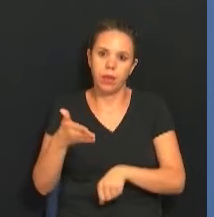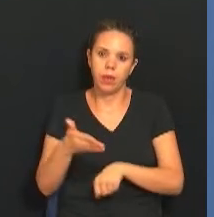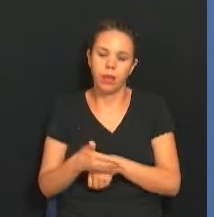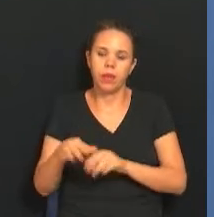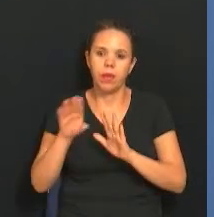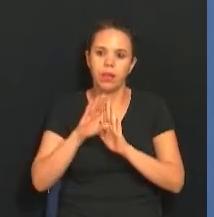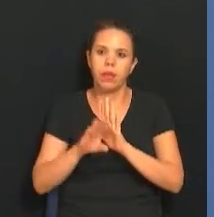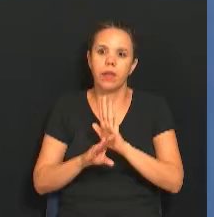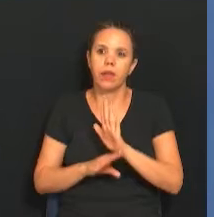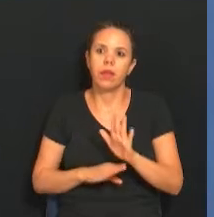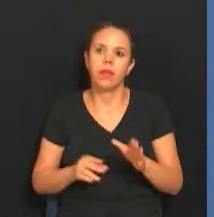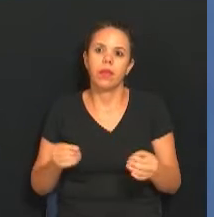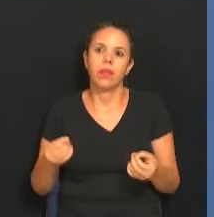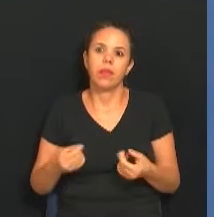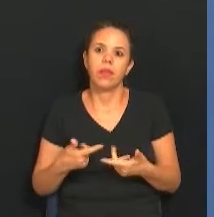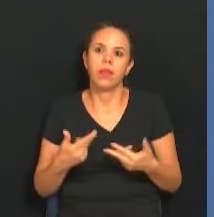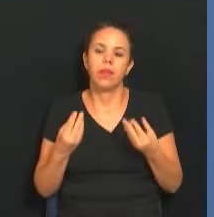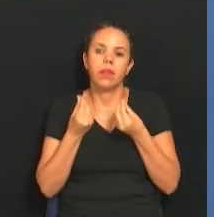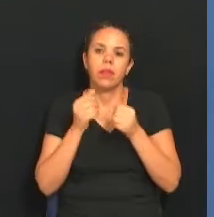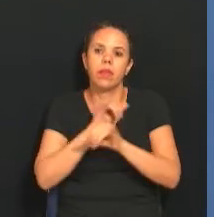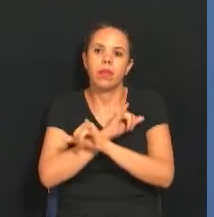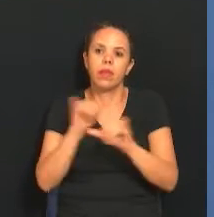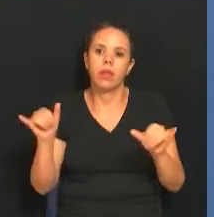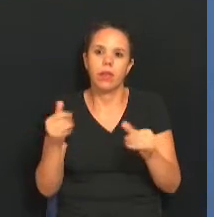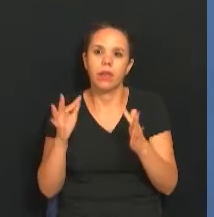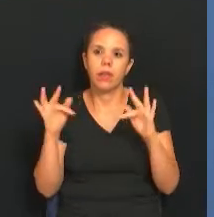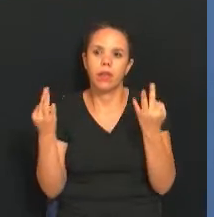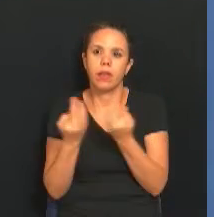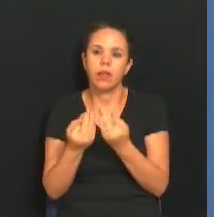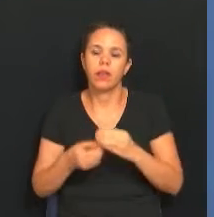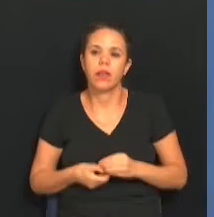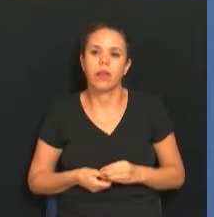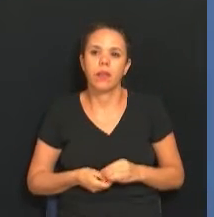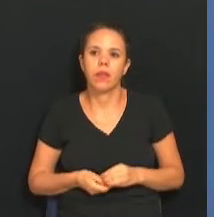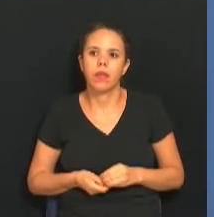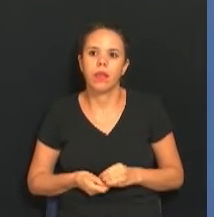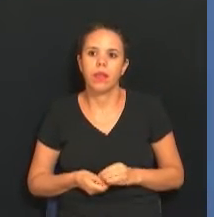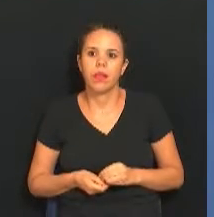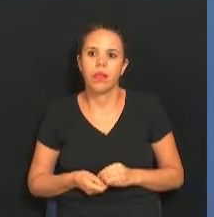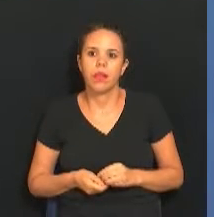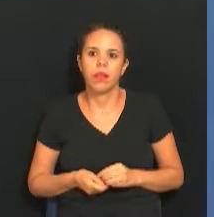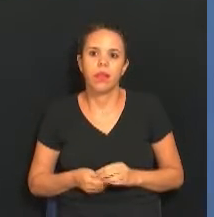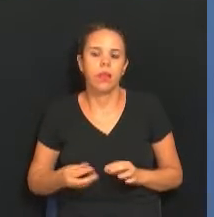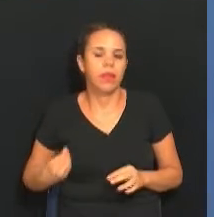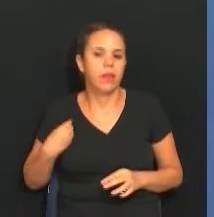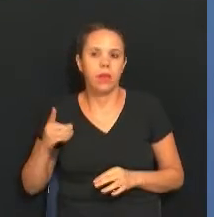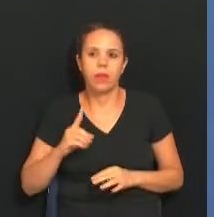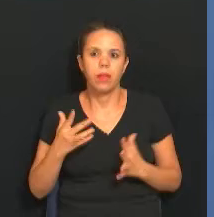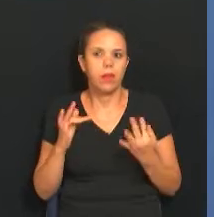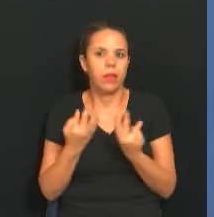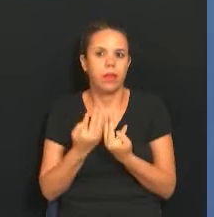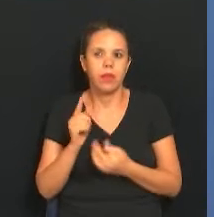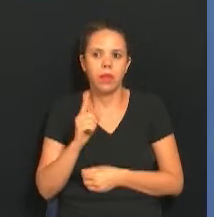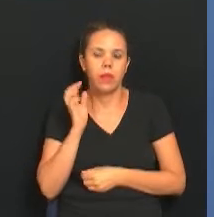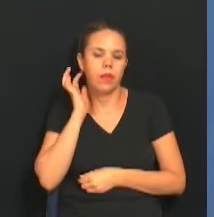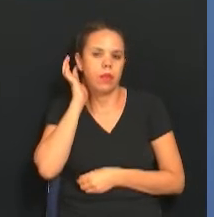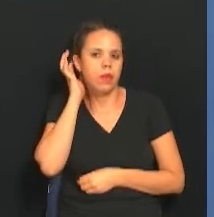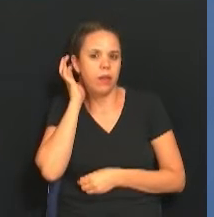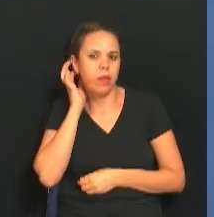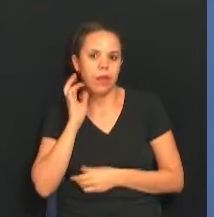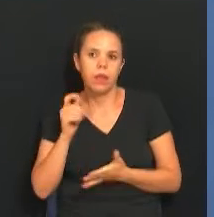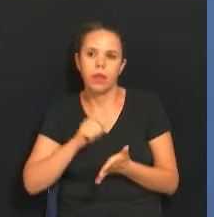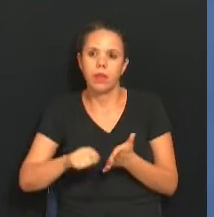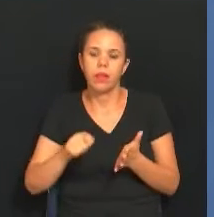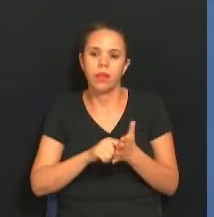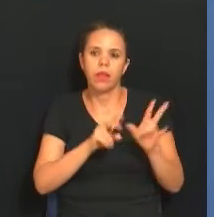programa fazem uma sensibilização com os pais porque como o pai não está na escola ele deve assinar